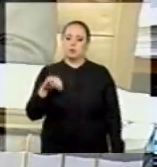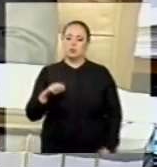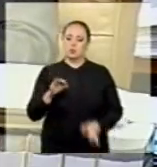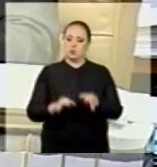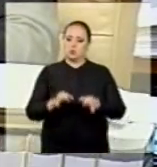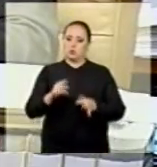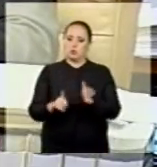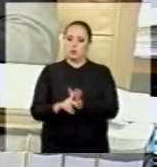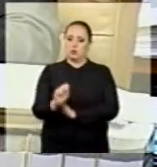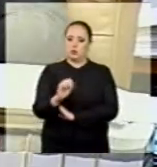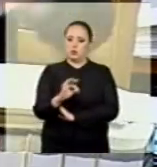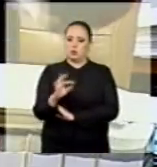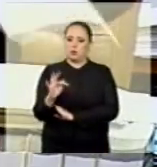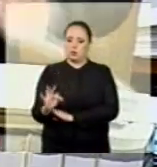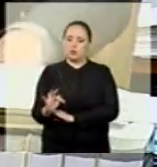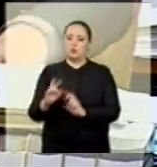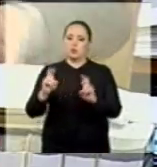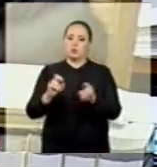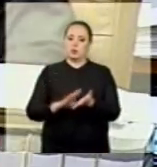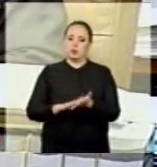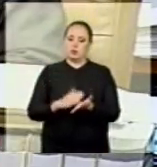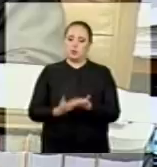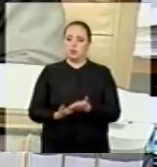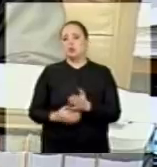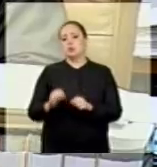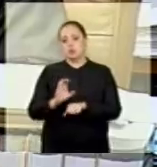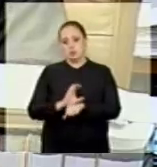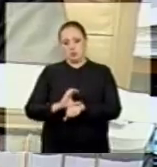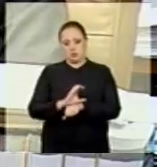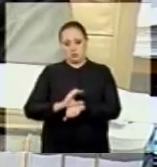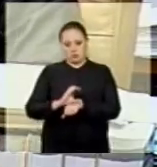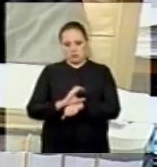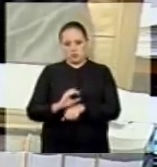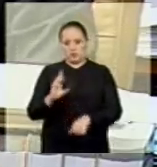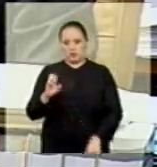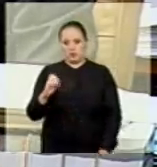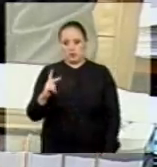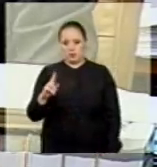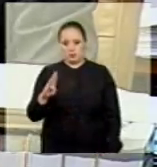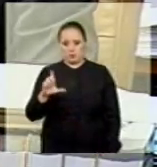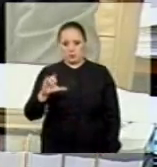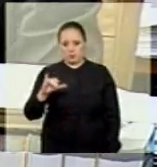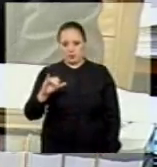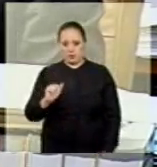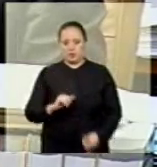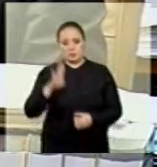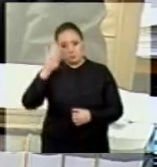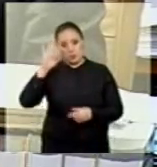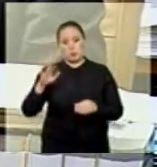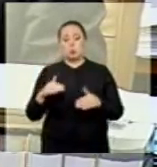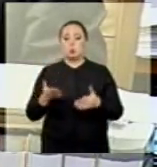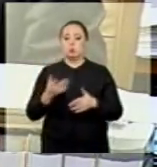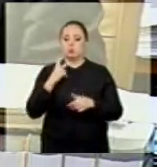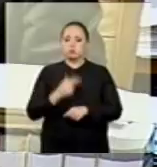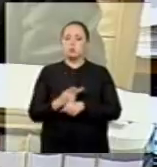Tribunal Federal em tema de interpretação da Constituição da República, notadamente quando se busca, por meio